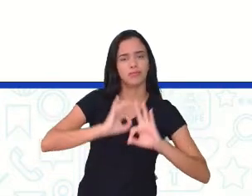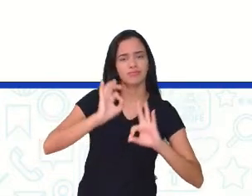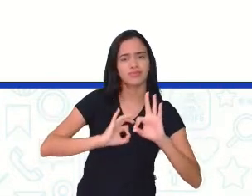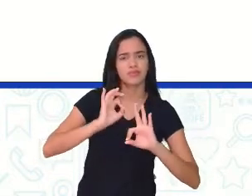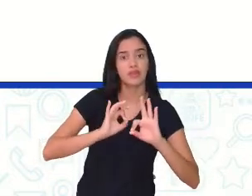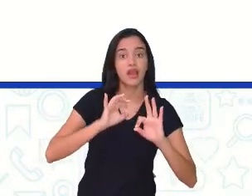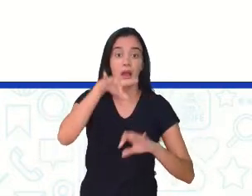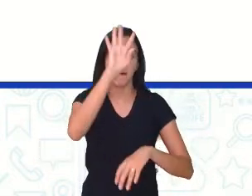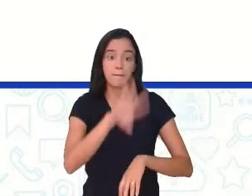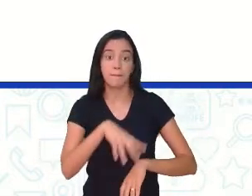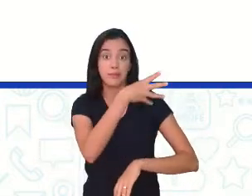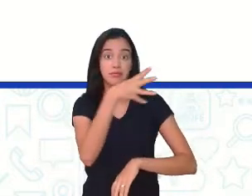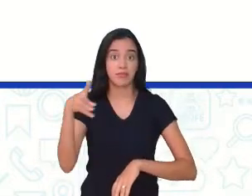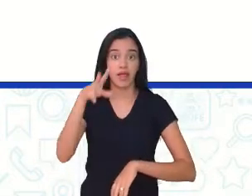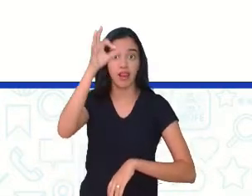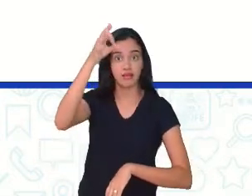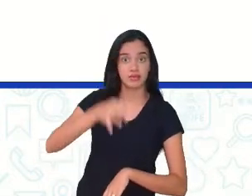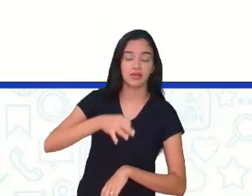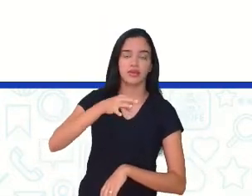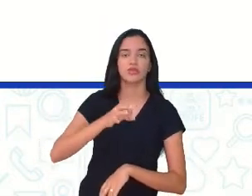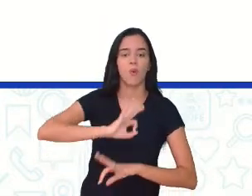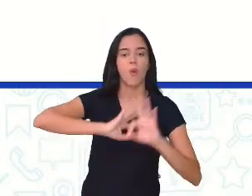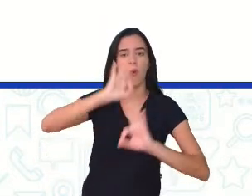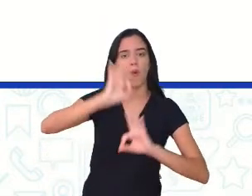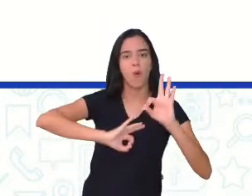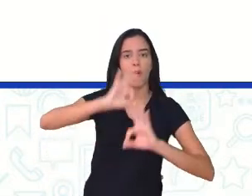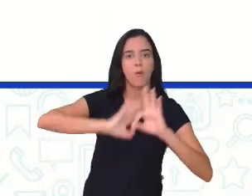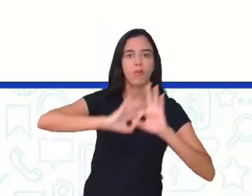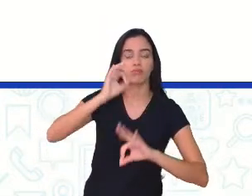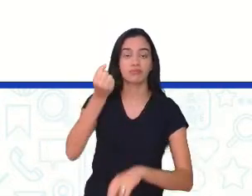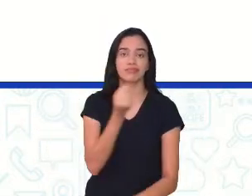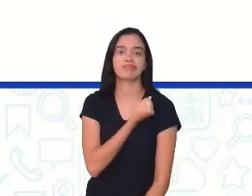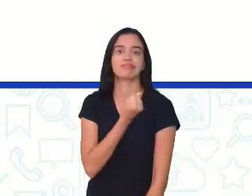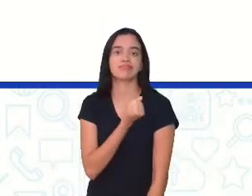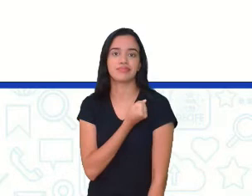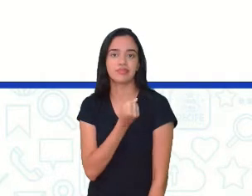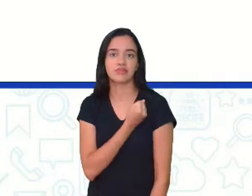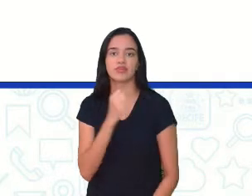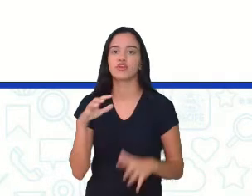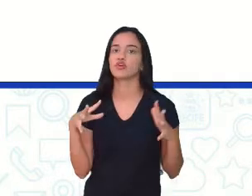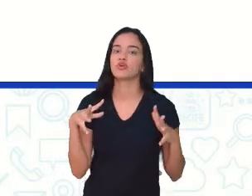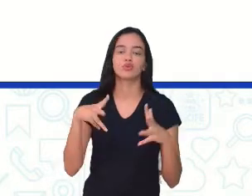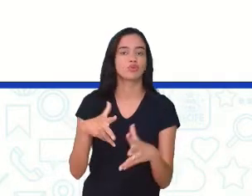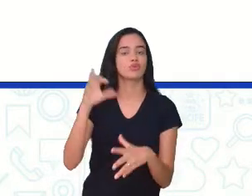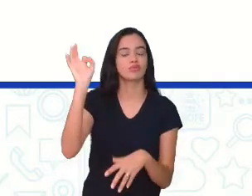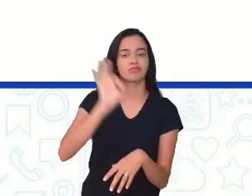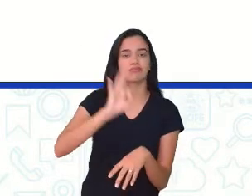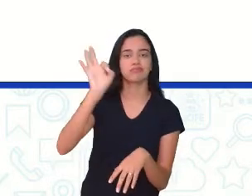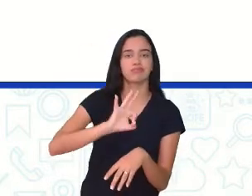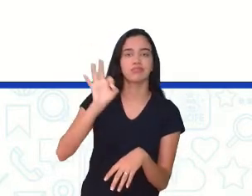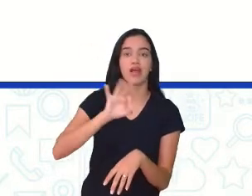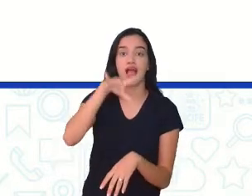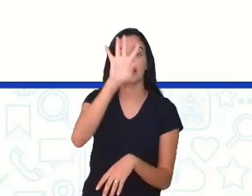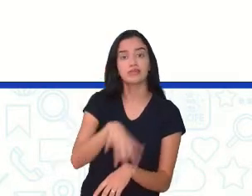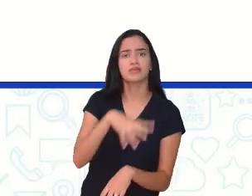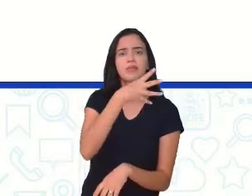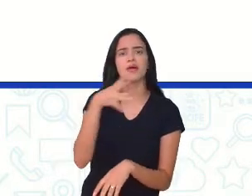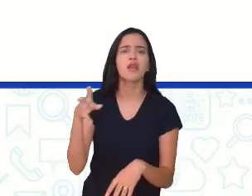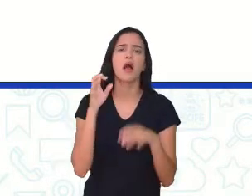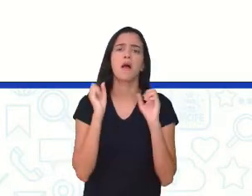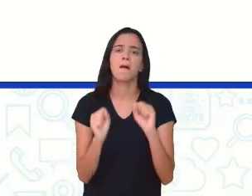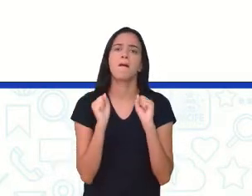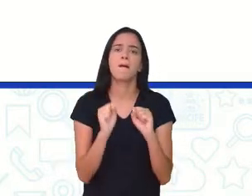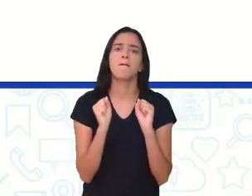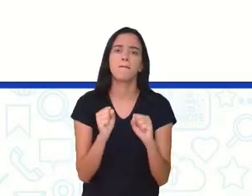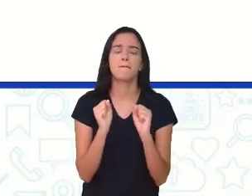uma tabela, tá? E aí organizar de forma numérica todos esses dados. Essa tabela você pode fazer